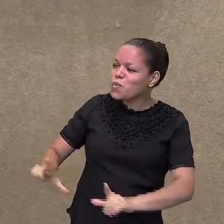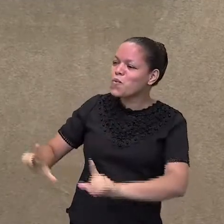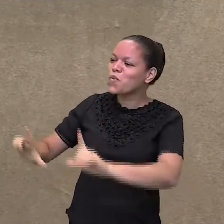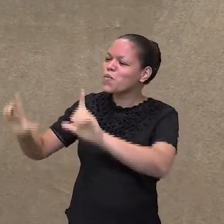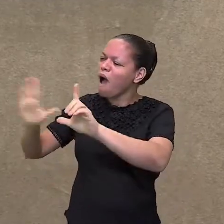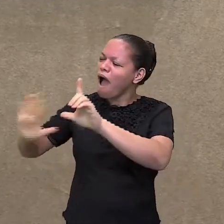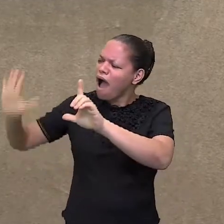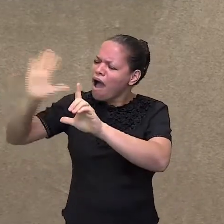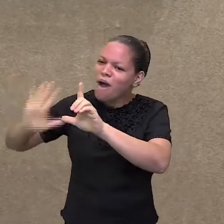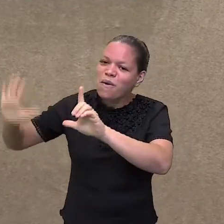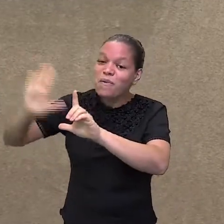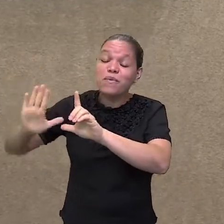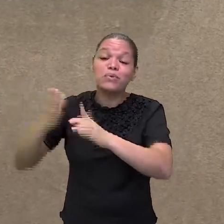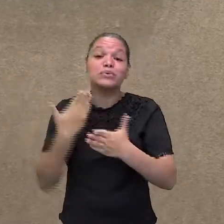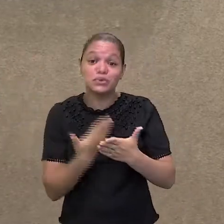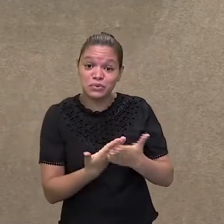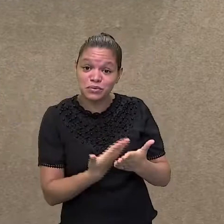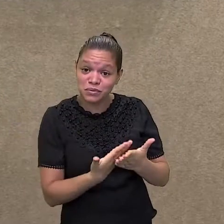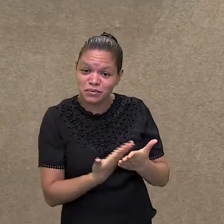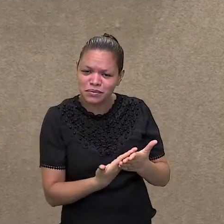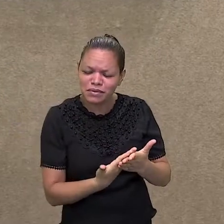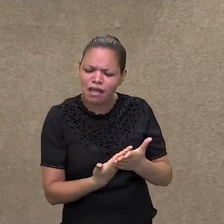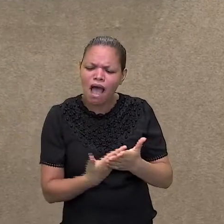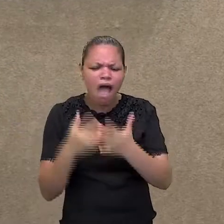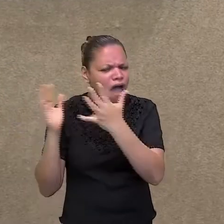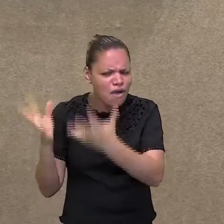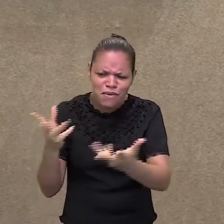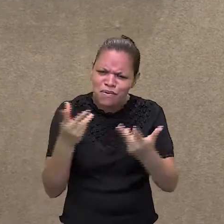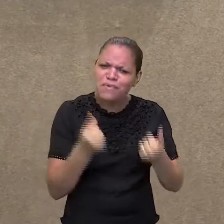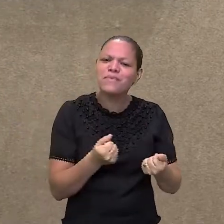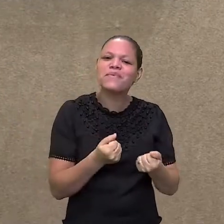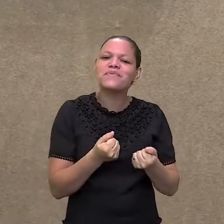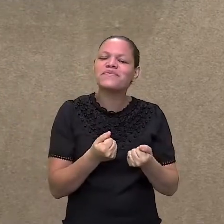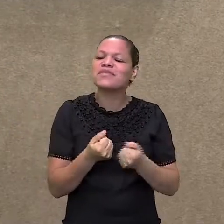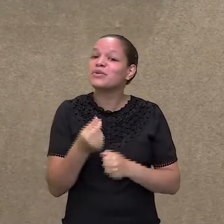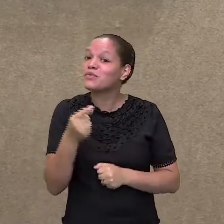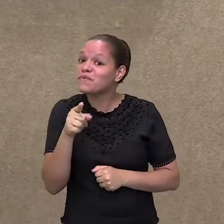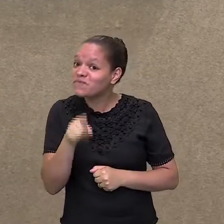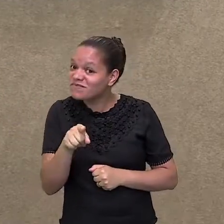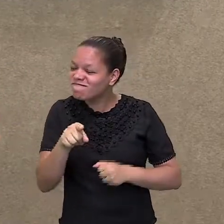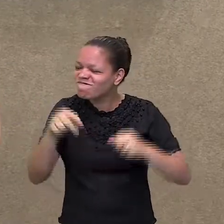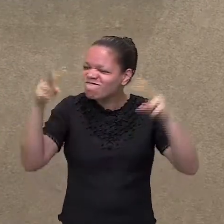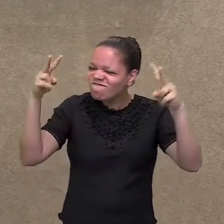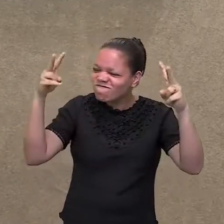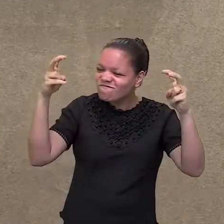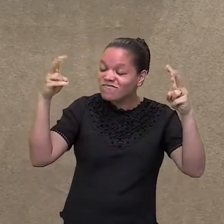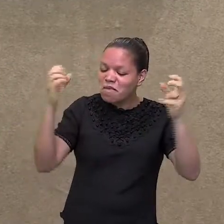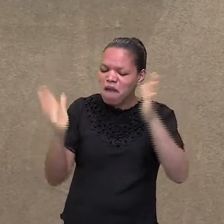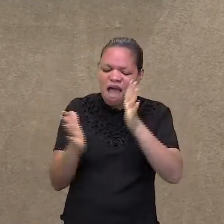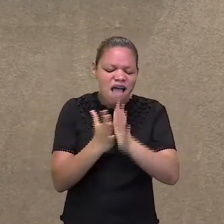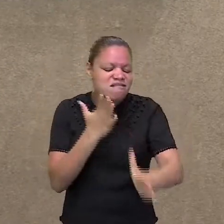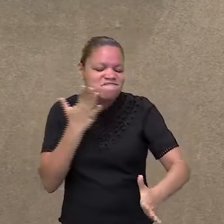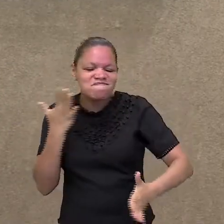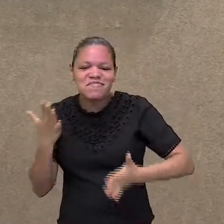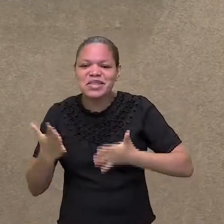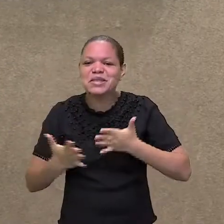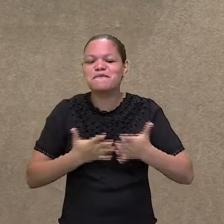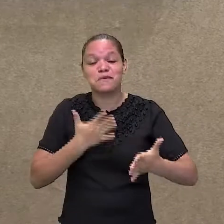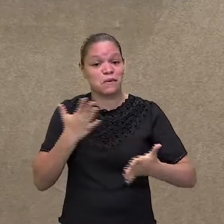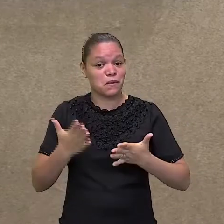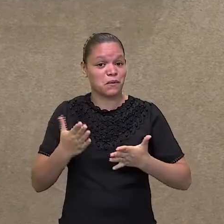da videoaula, eu te convido a um tema maravilhoso, que é o objeto